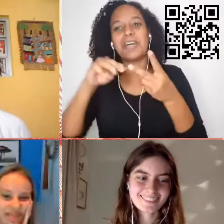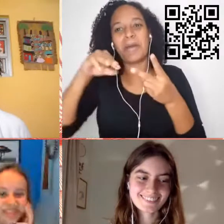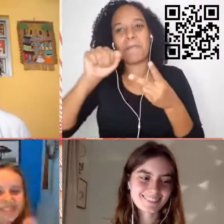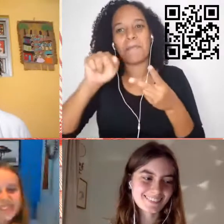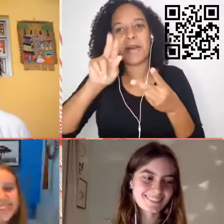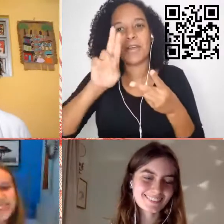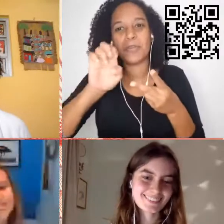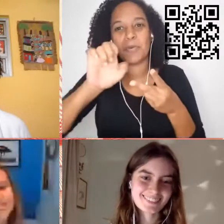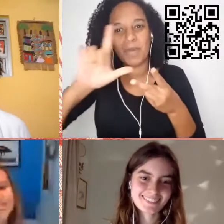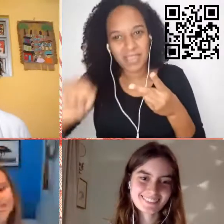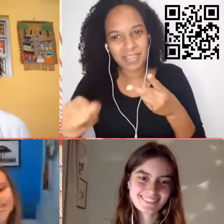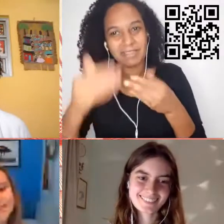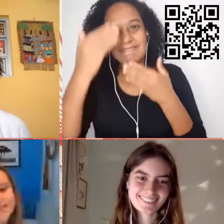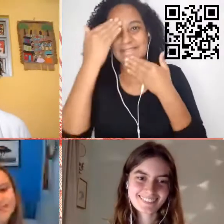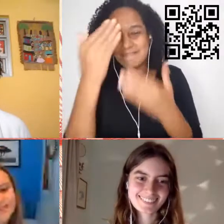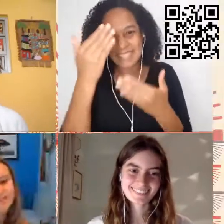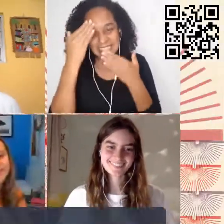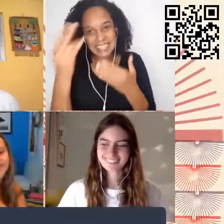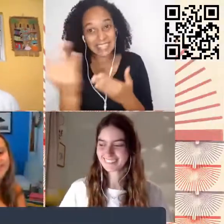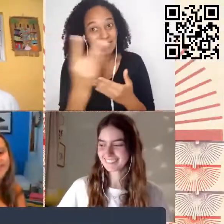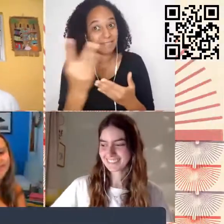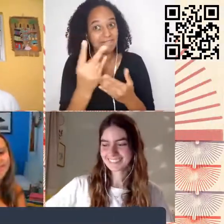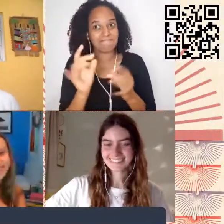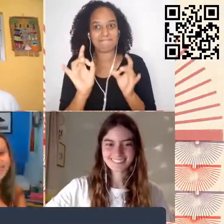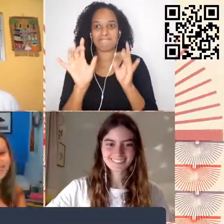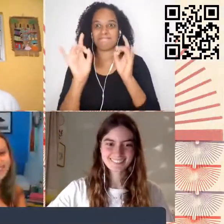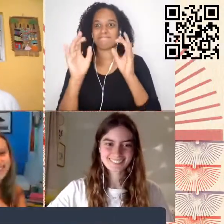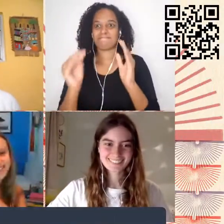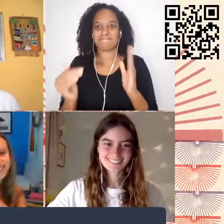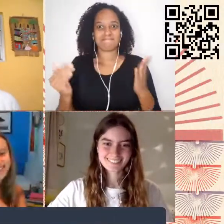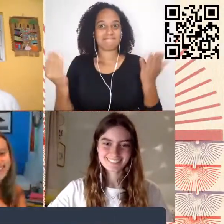ela, essas gigantes aí que estão...